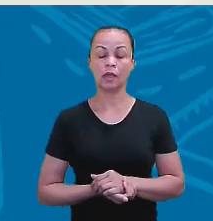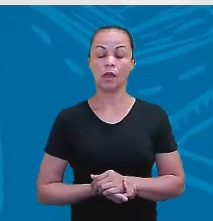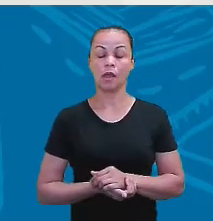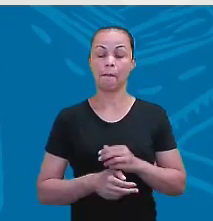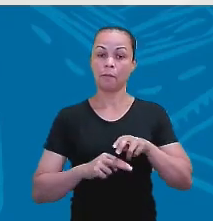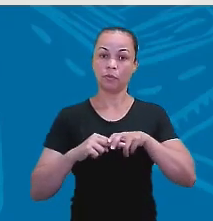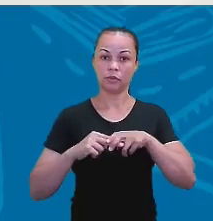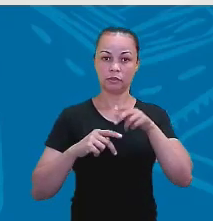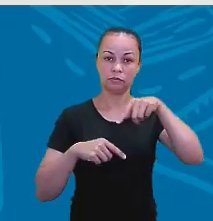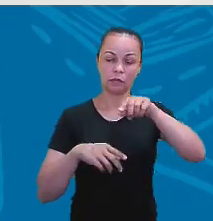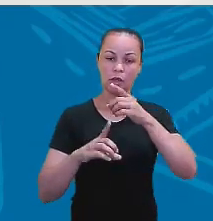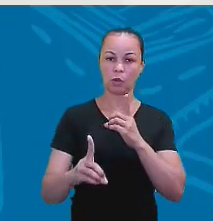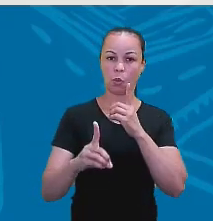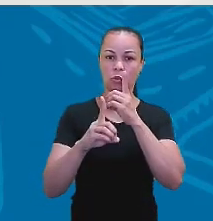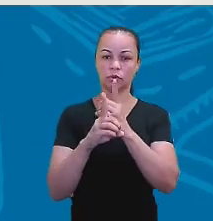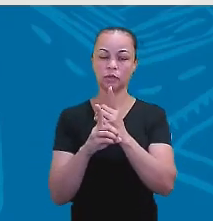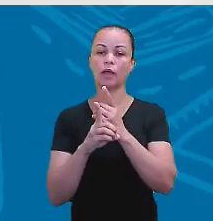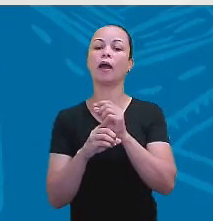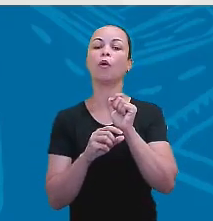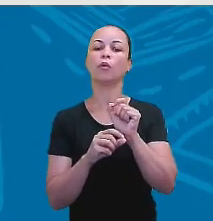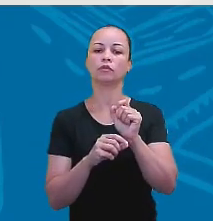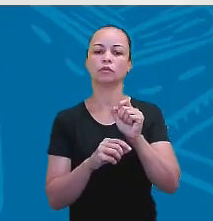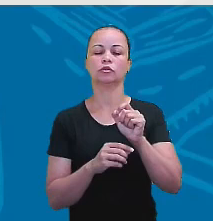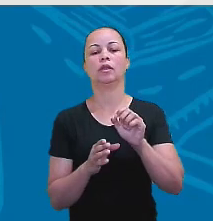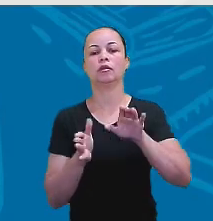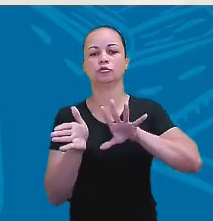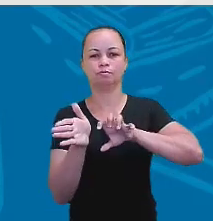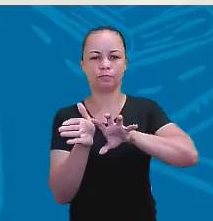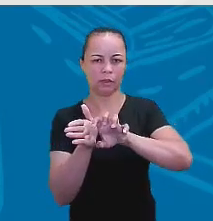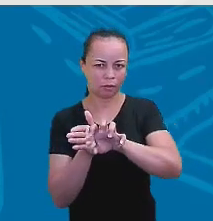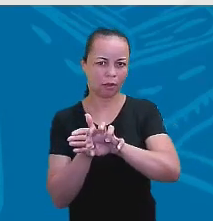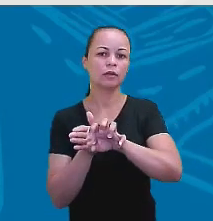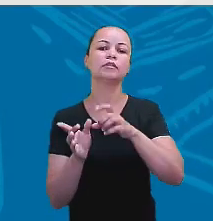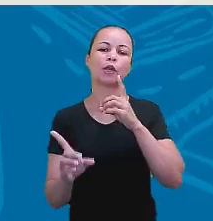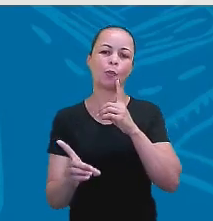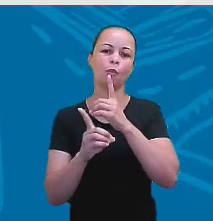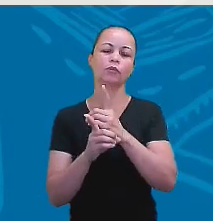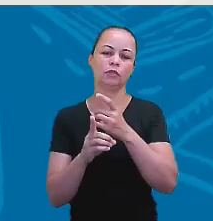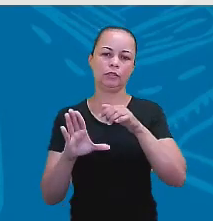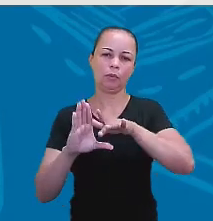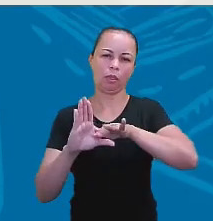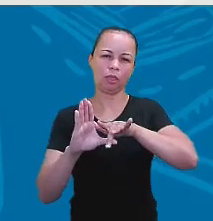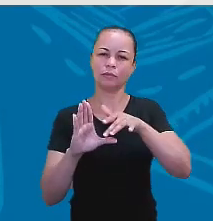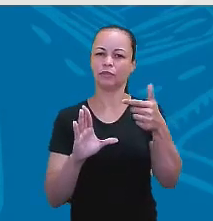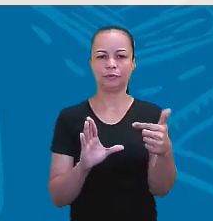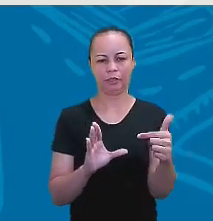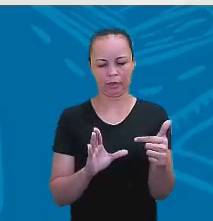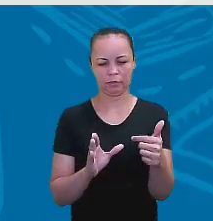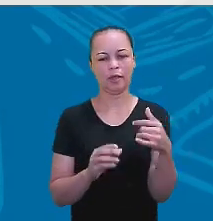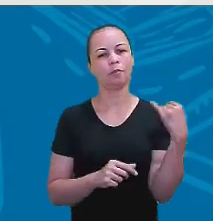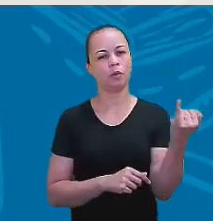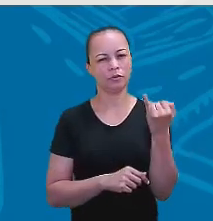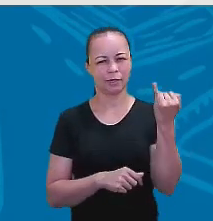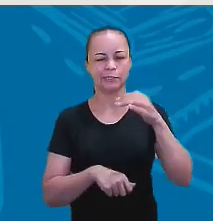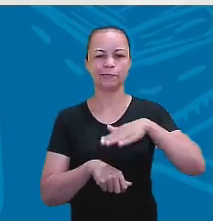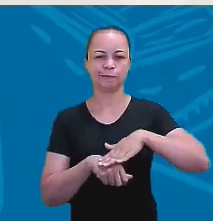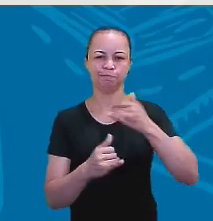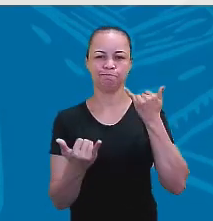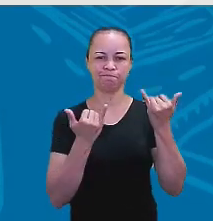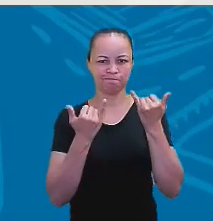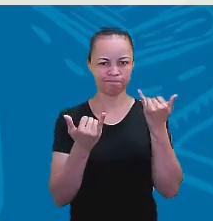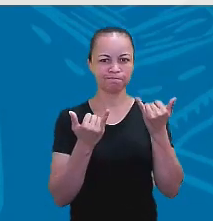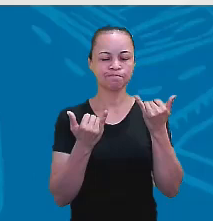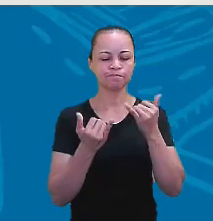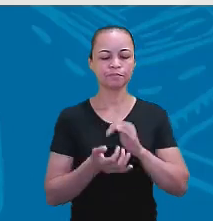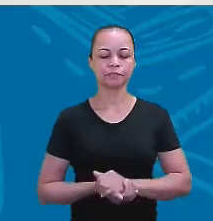encontrar aonde? Nos procariontes, nas bactérias. Então, uma organela não membranosa. Vê que informação importantíssima. Lembre-se, gente,